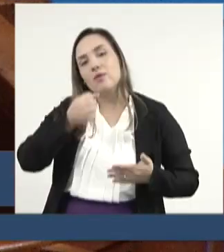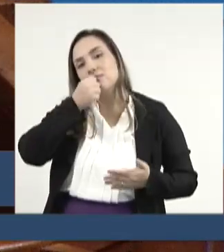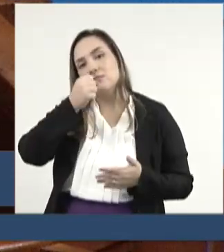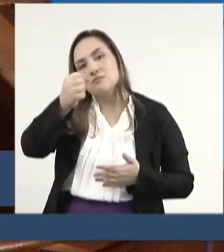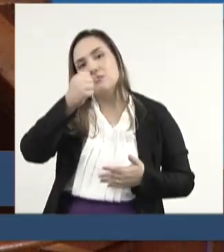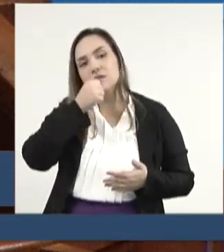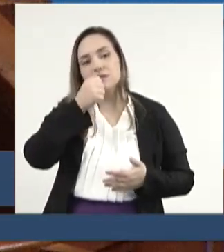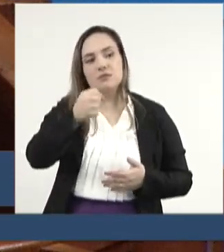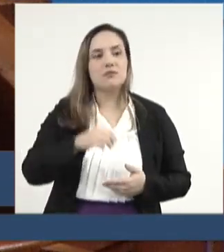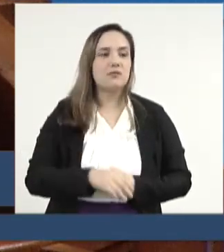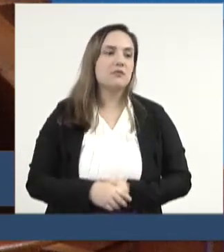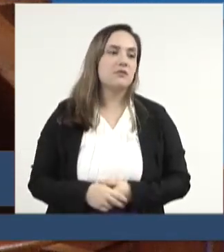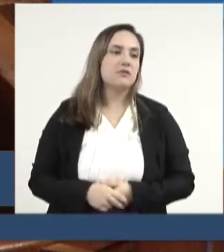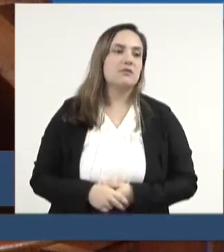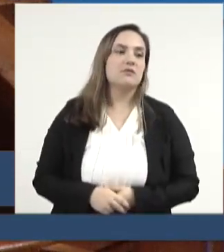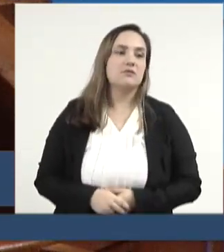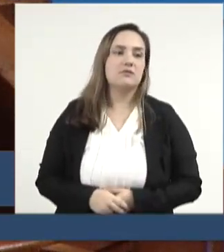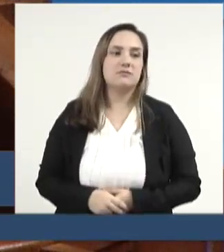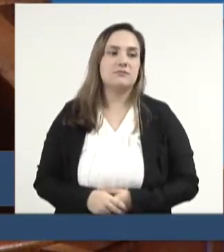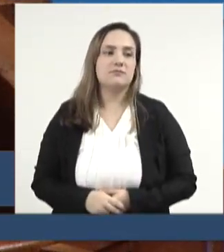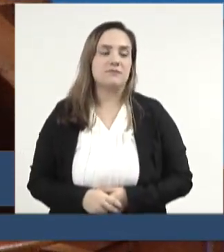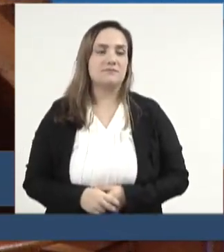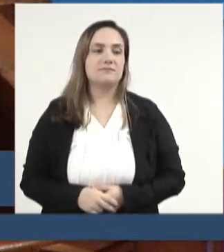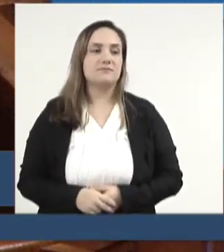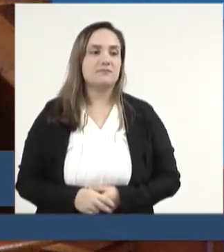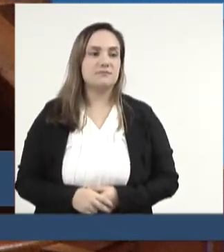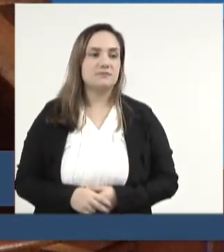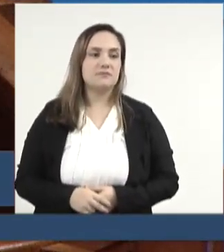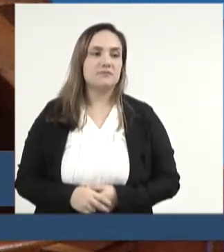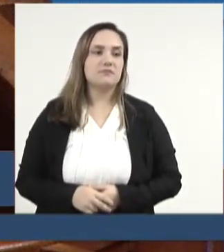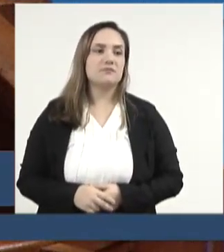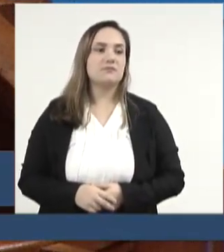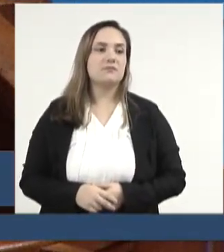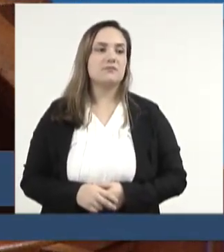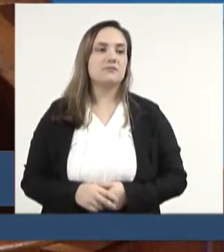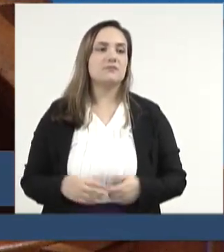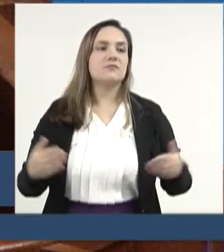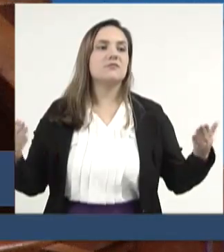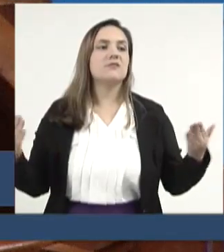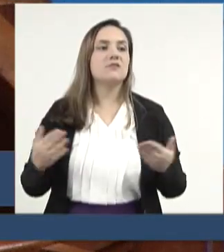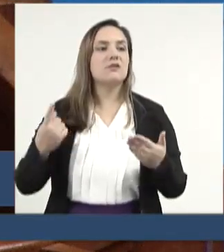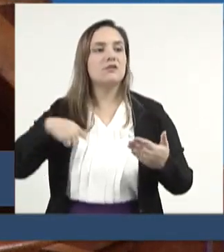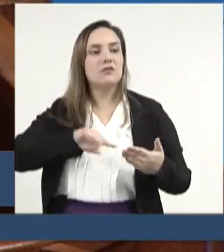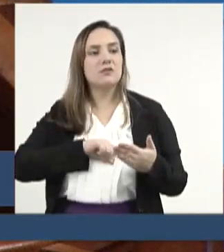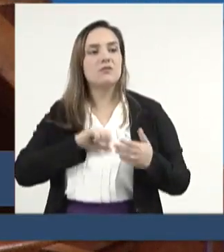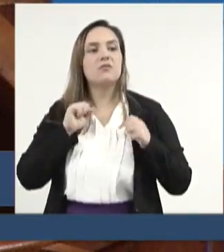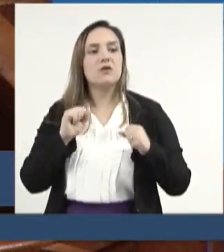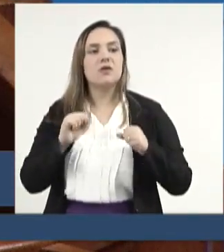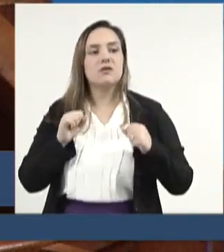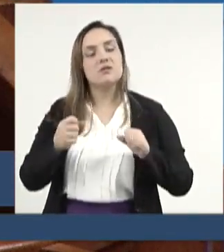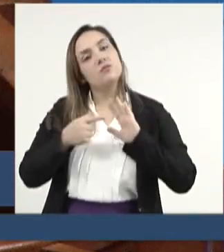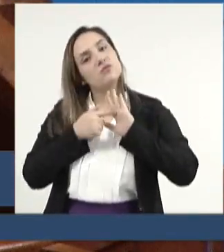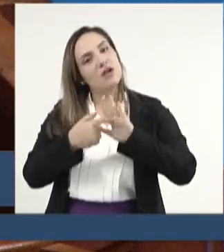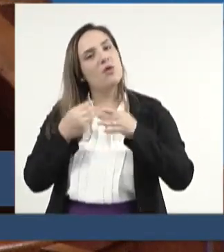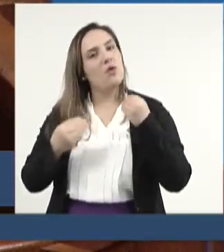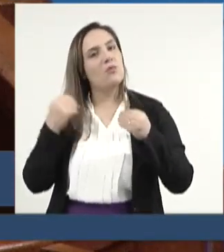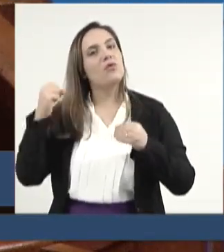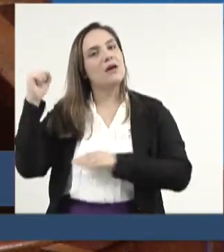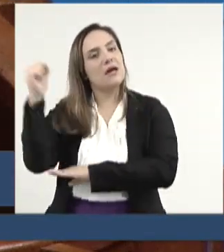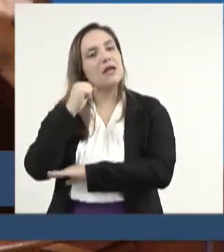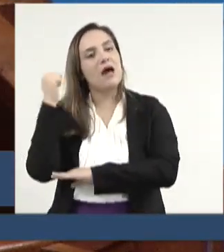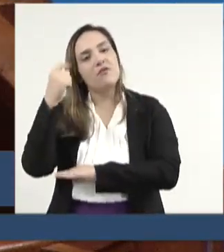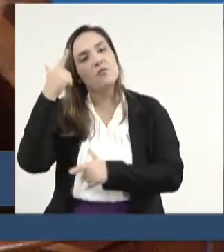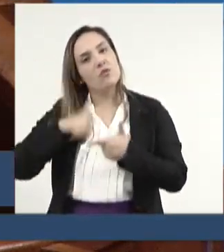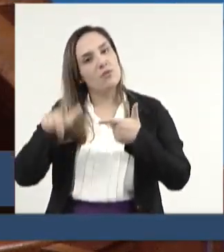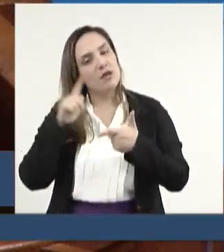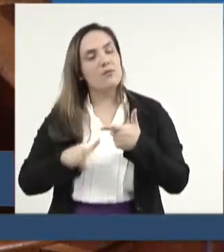reportagens na televisão, para que a gente possa justificar a gravidade do problema. E para chegar ao final